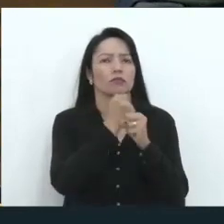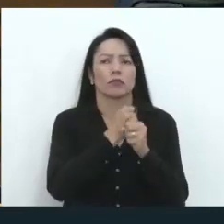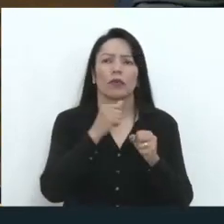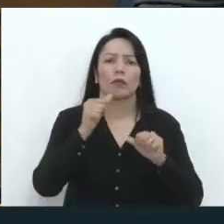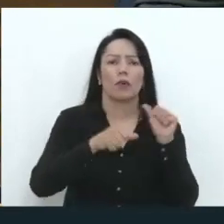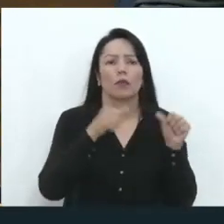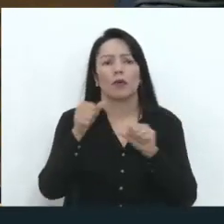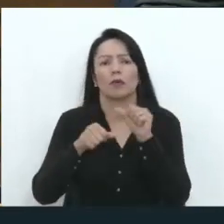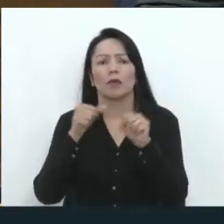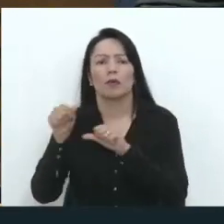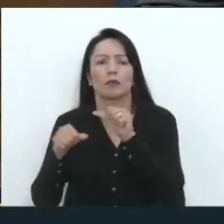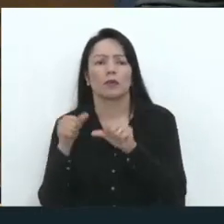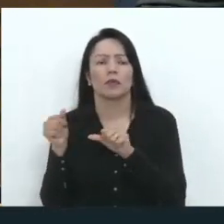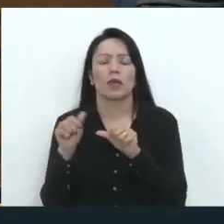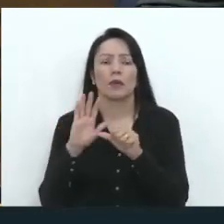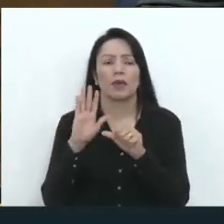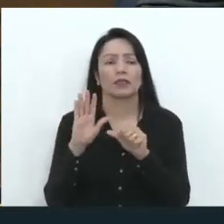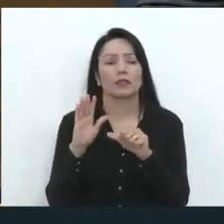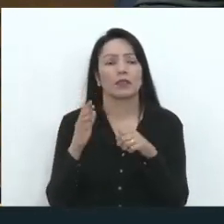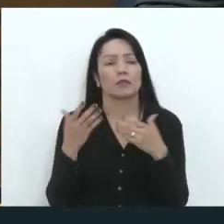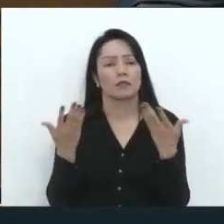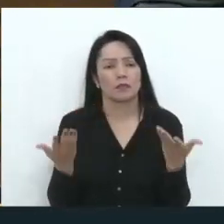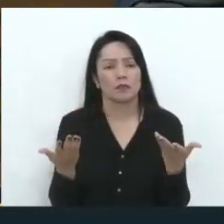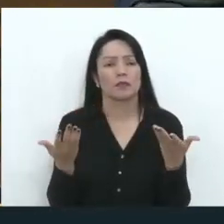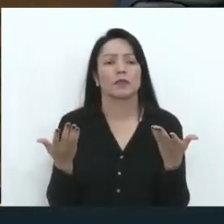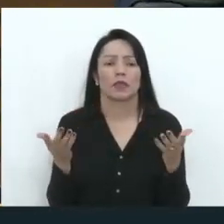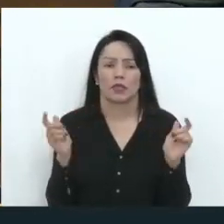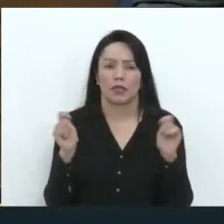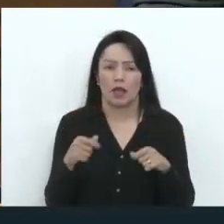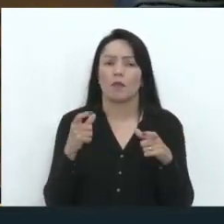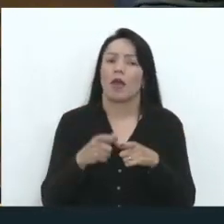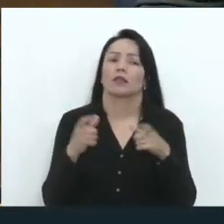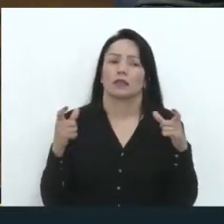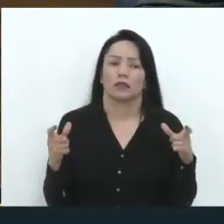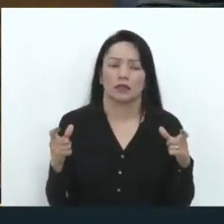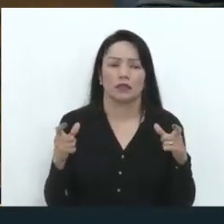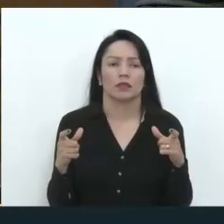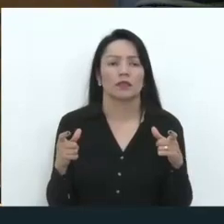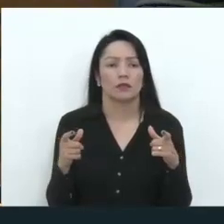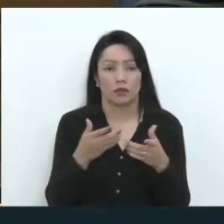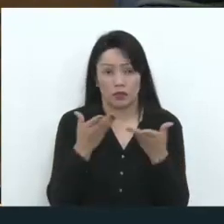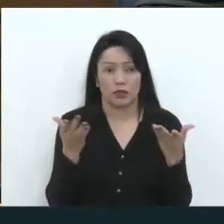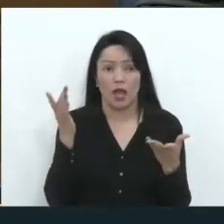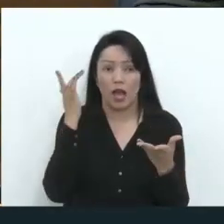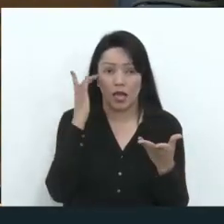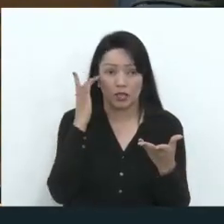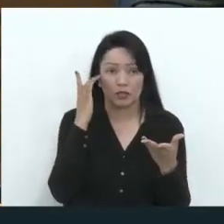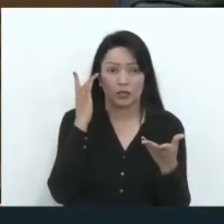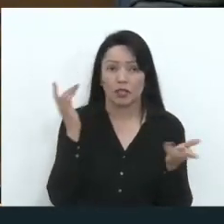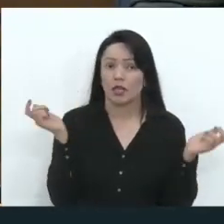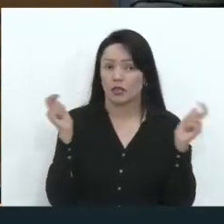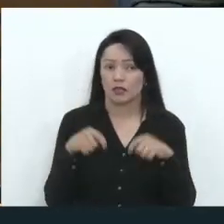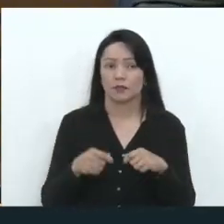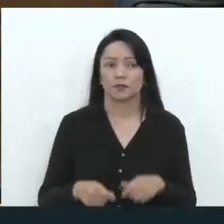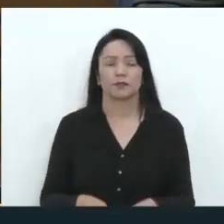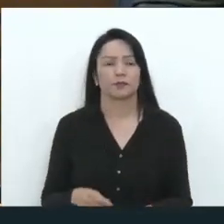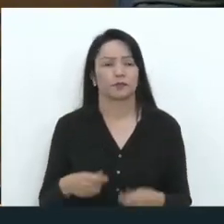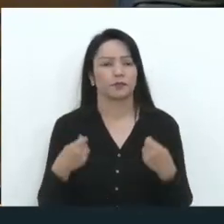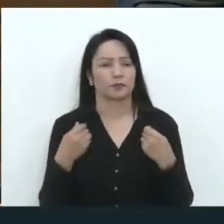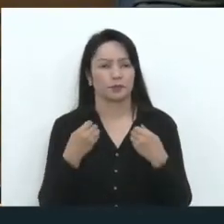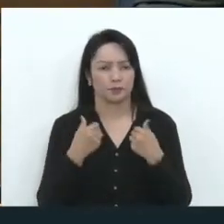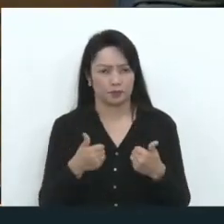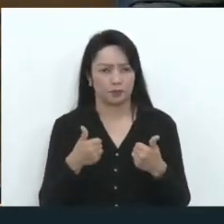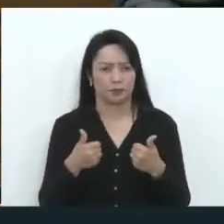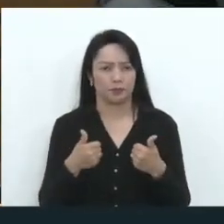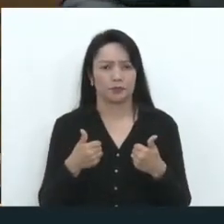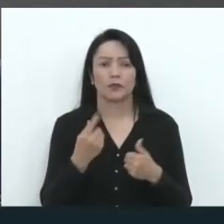e tal, mas seria algo de proporção maior aí se vocês acharem necessário, tá bom?